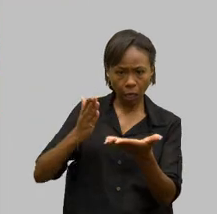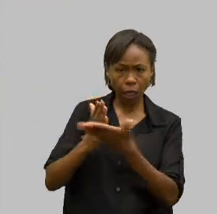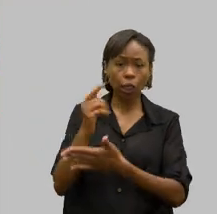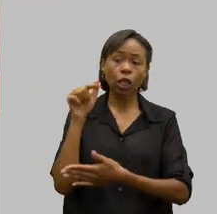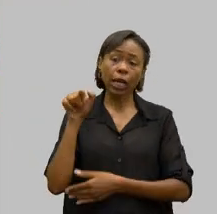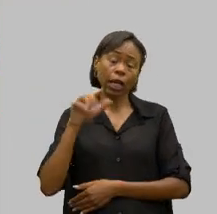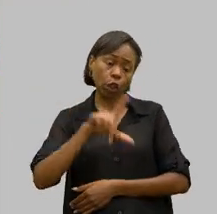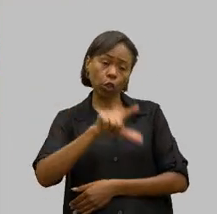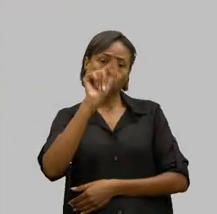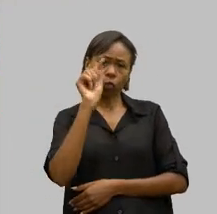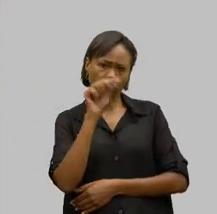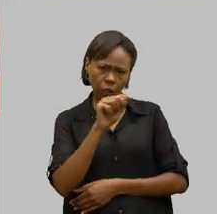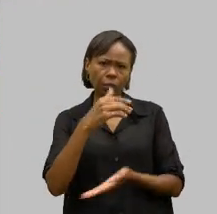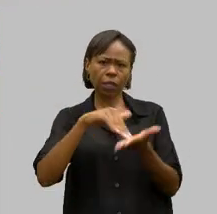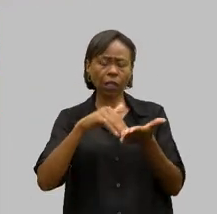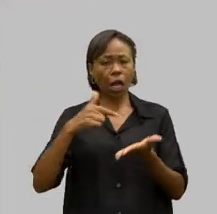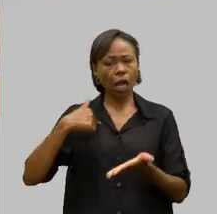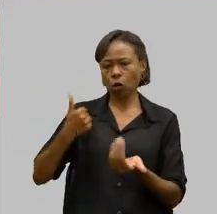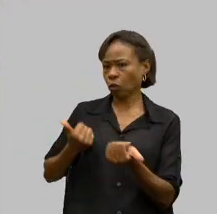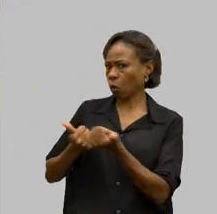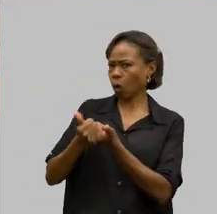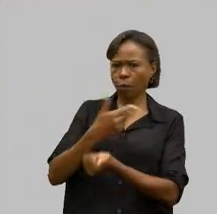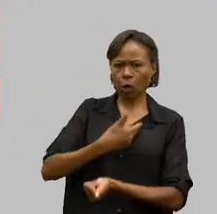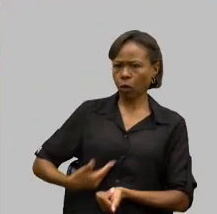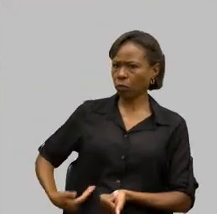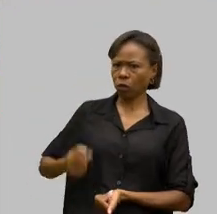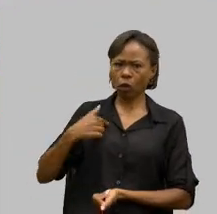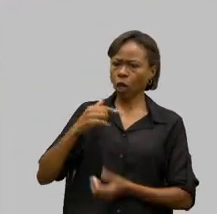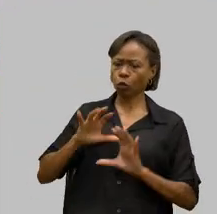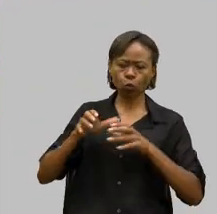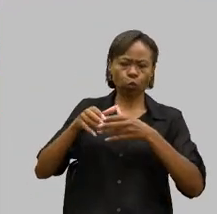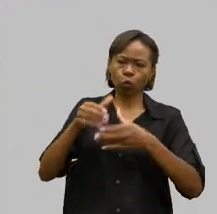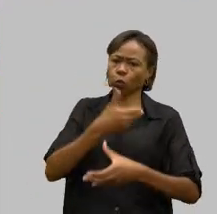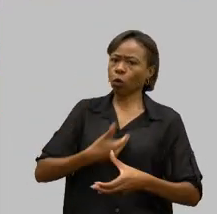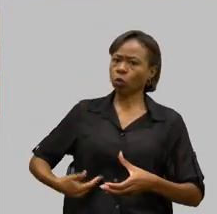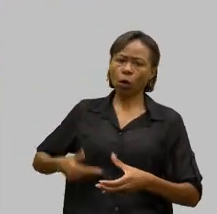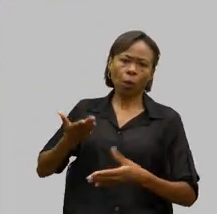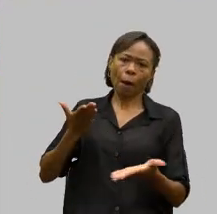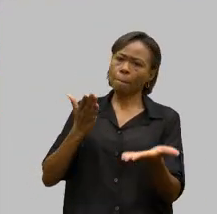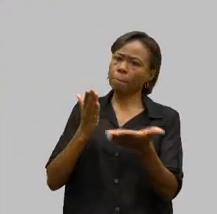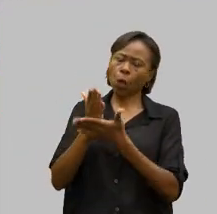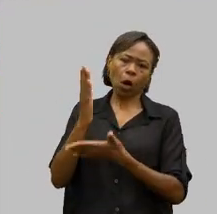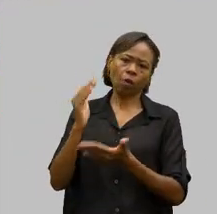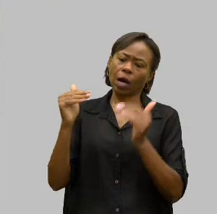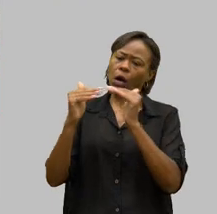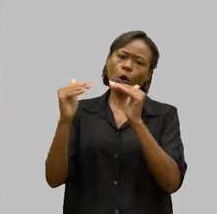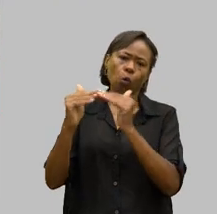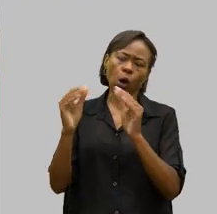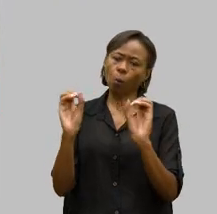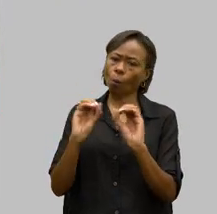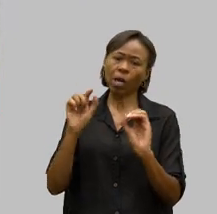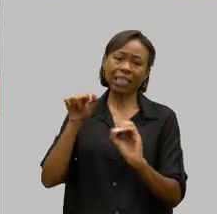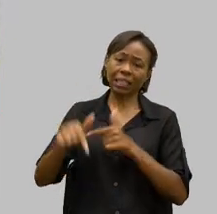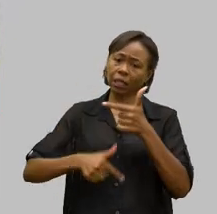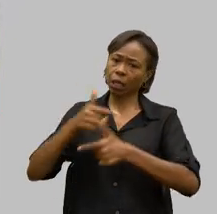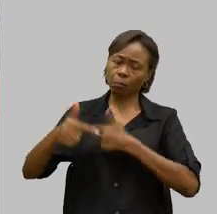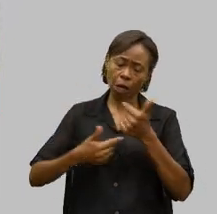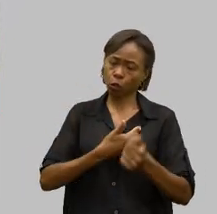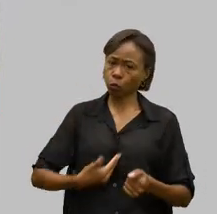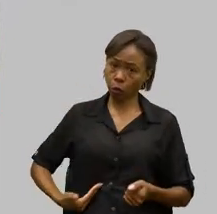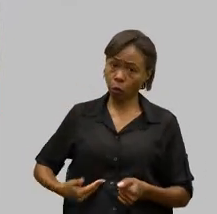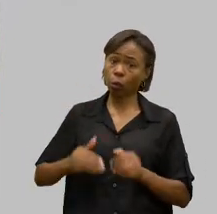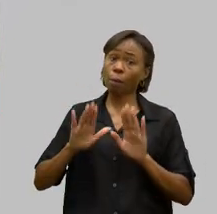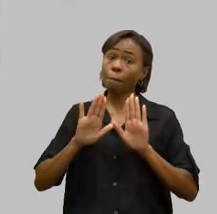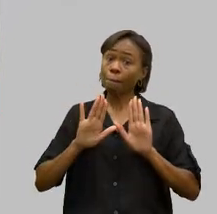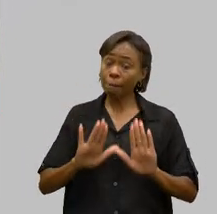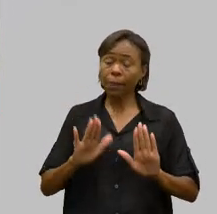não apoio o governador, eu não voto no governador, eu não integro a base do governador e eu não aprovo majoritariamente o trabalho do governador. Mas entendendo que